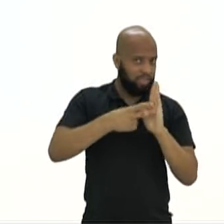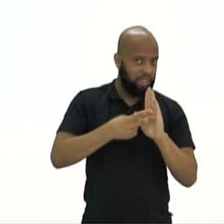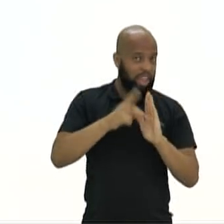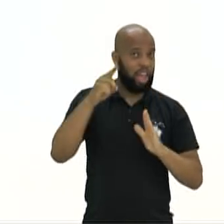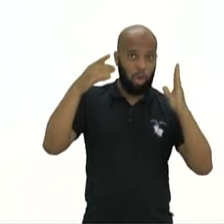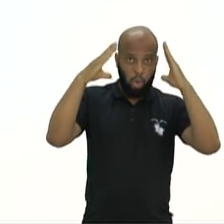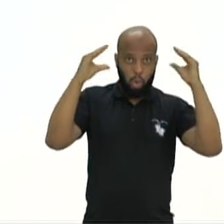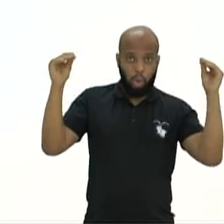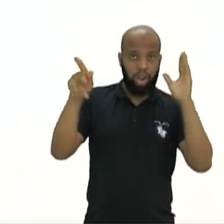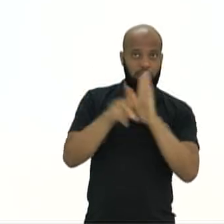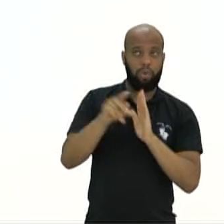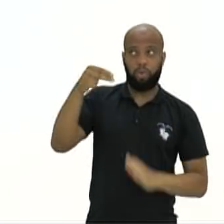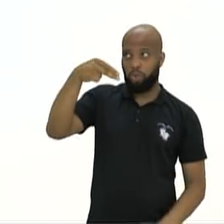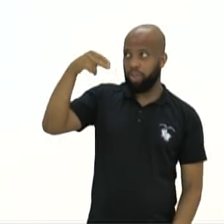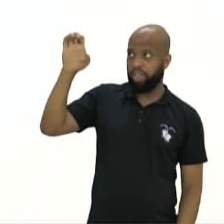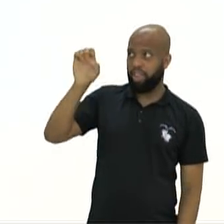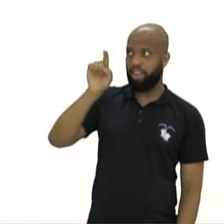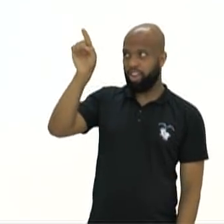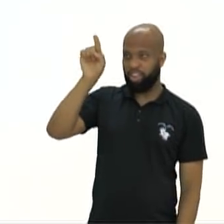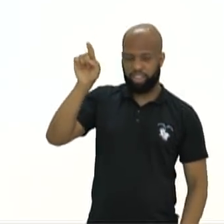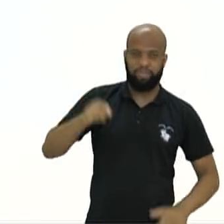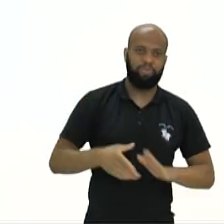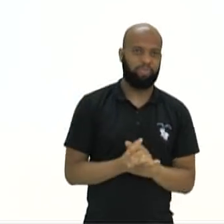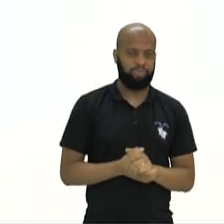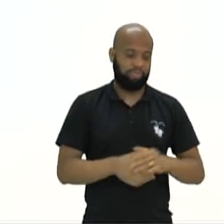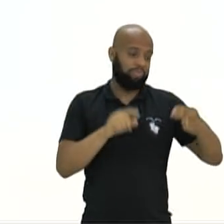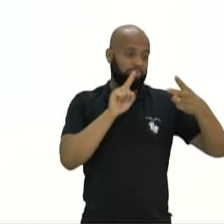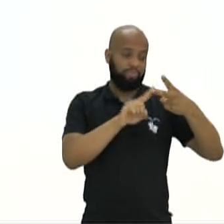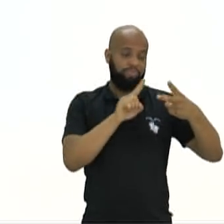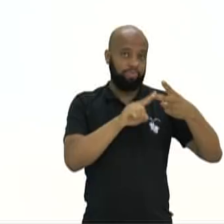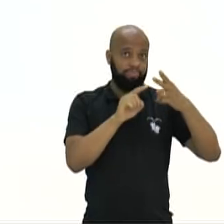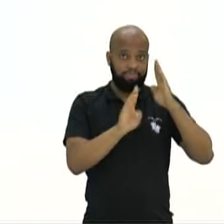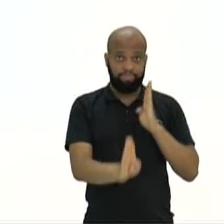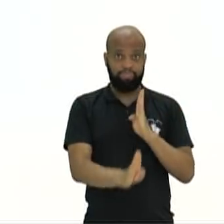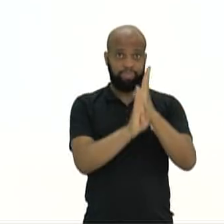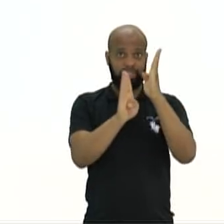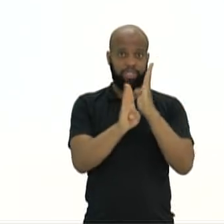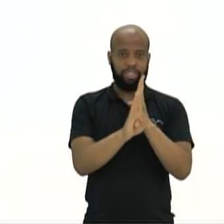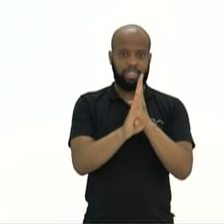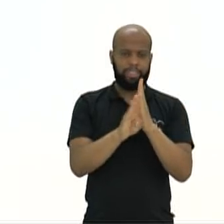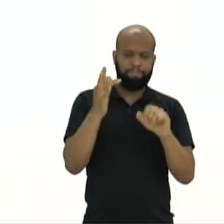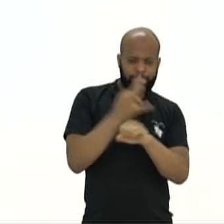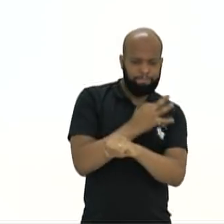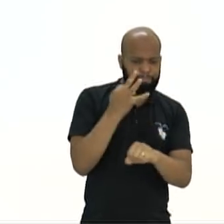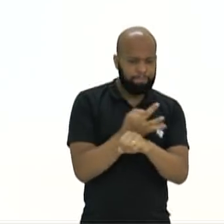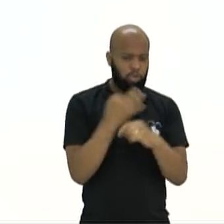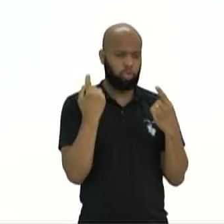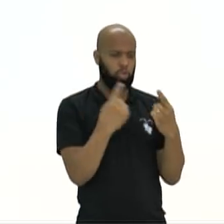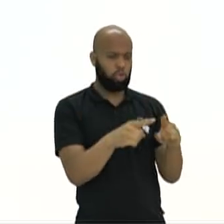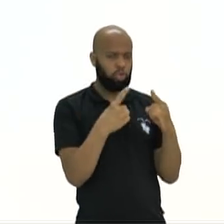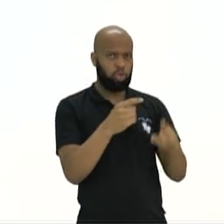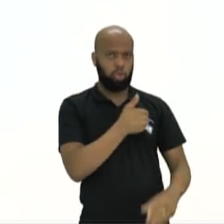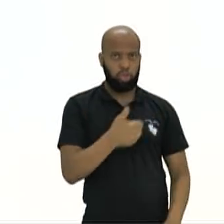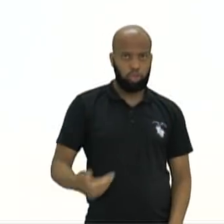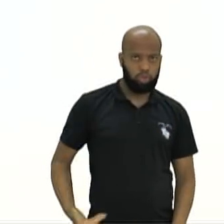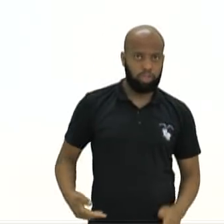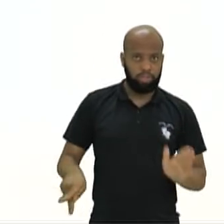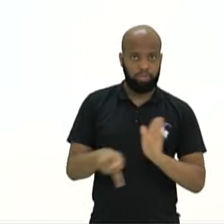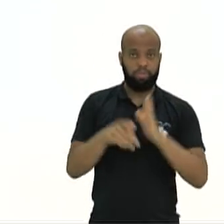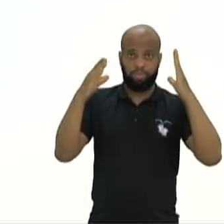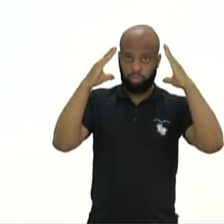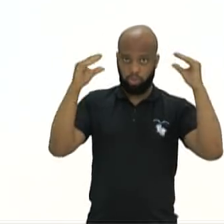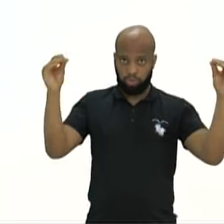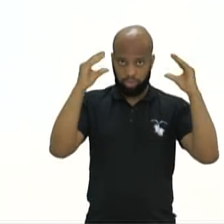né? Nordeste, né? Identificar a resistência luso-brasileira contra o governo da Companhia das Índias